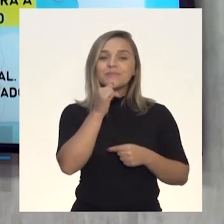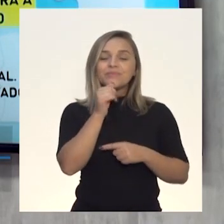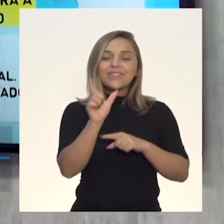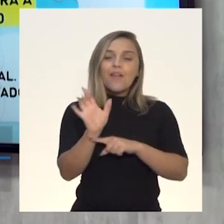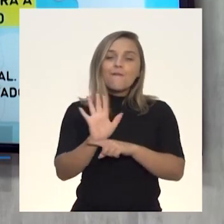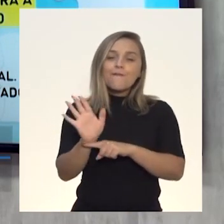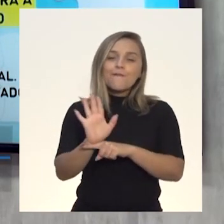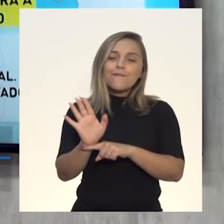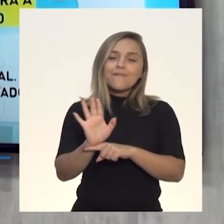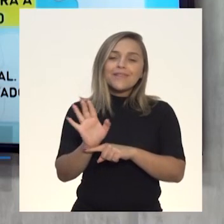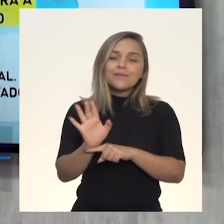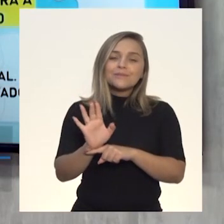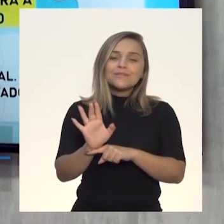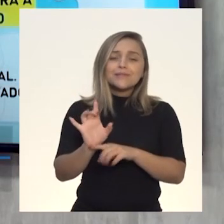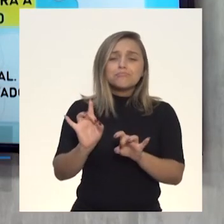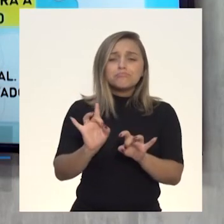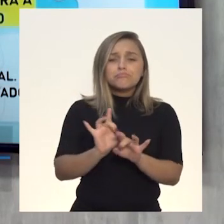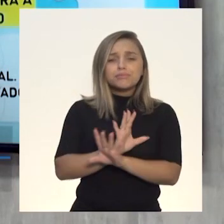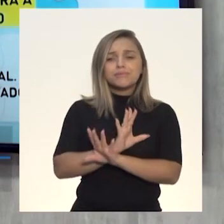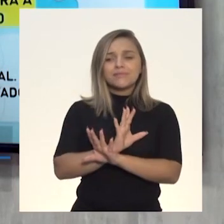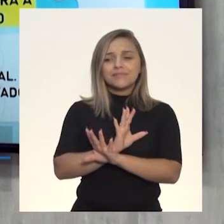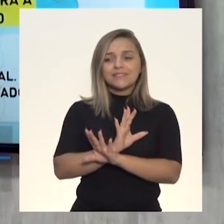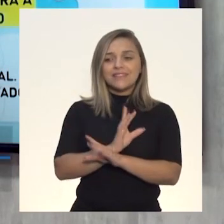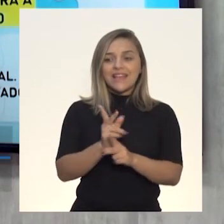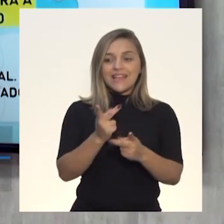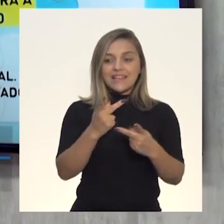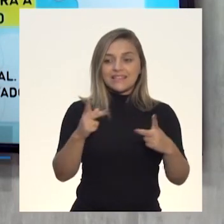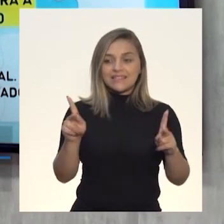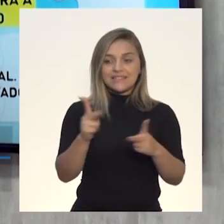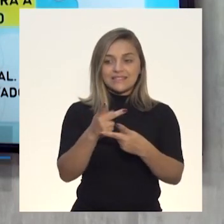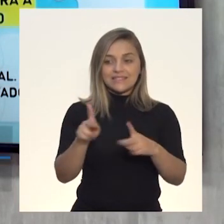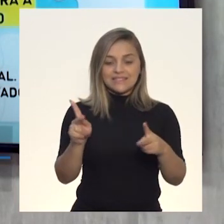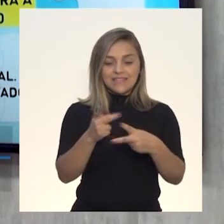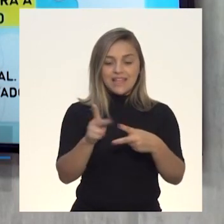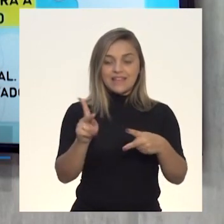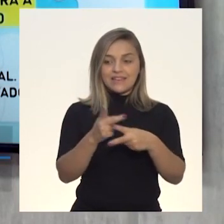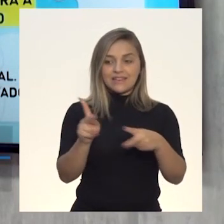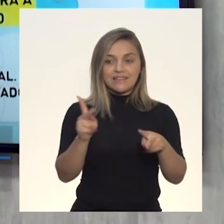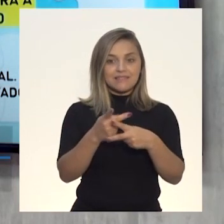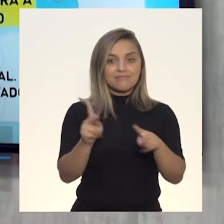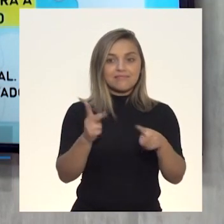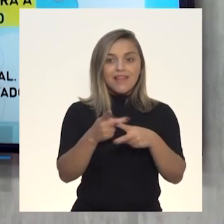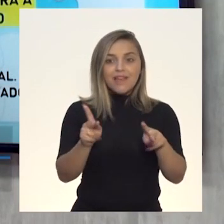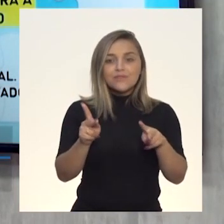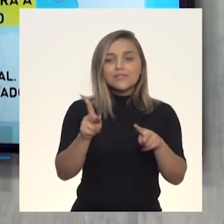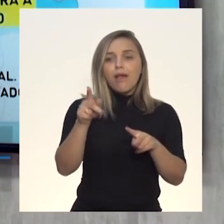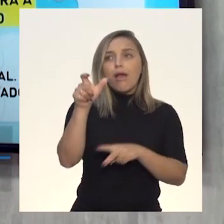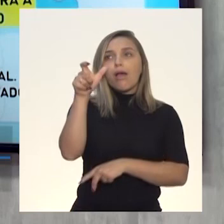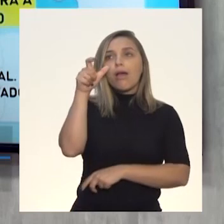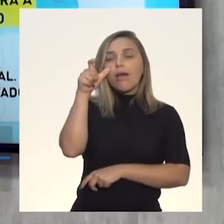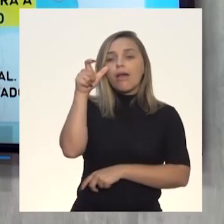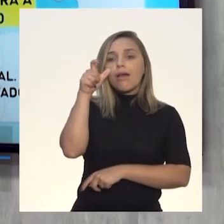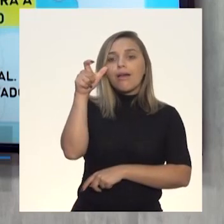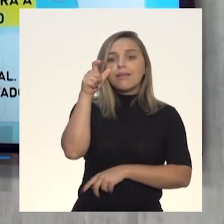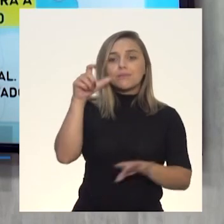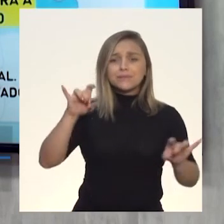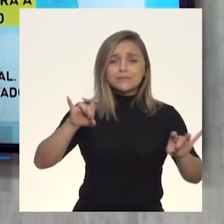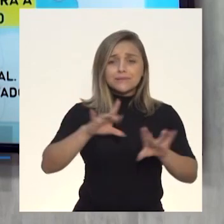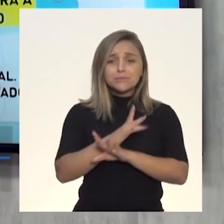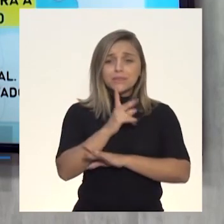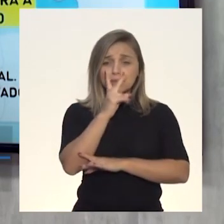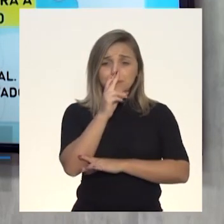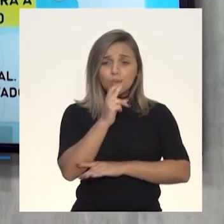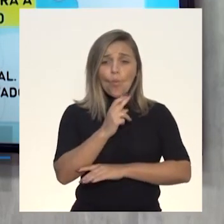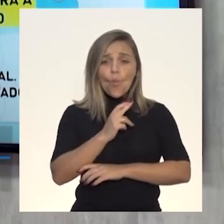vazio depois, porque a série acabou, ou assiste um filme e fala, eu quero um amor como esse aí, né? Tem